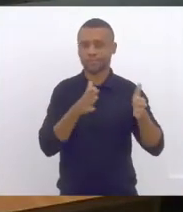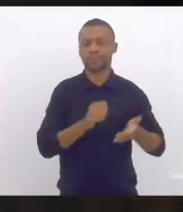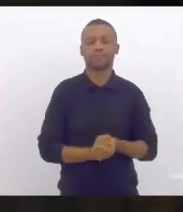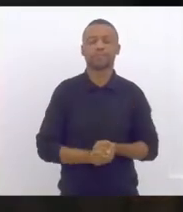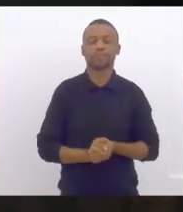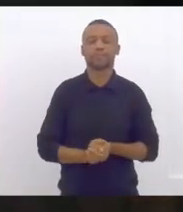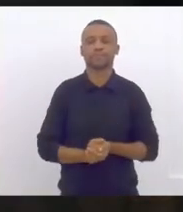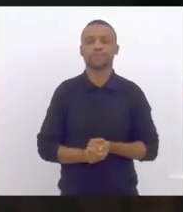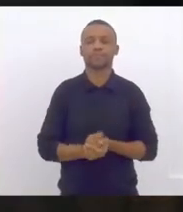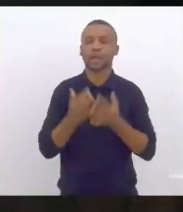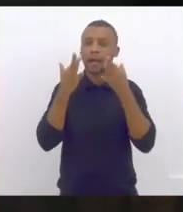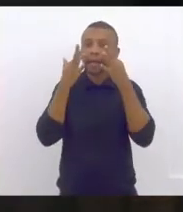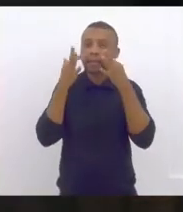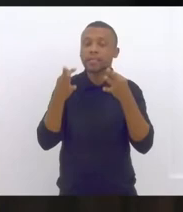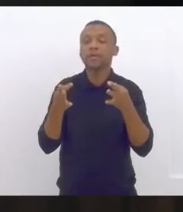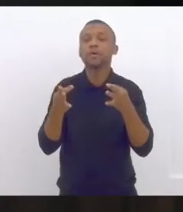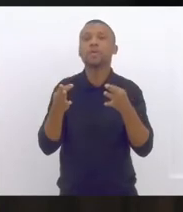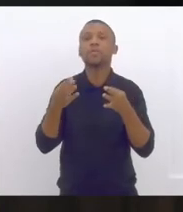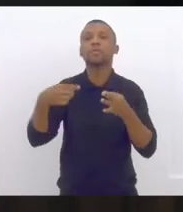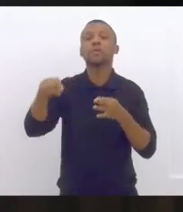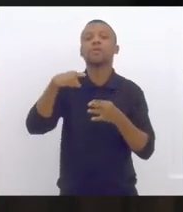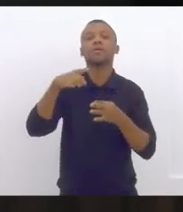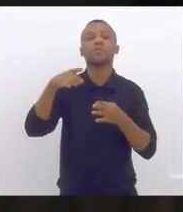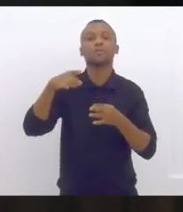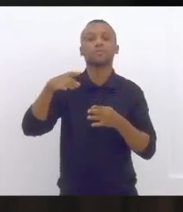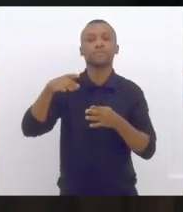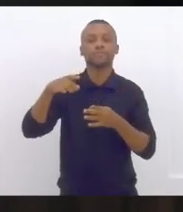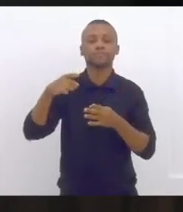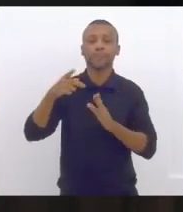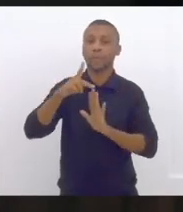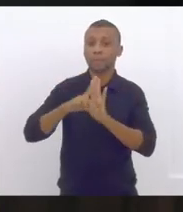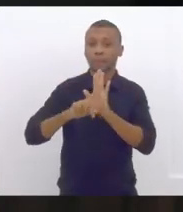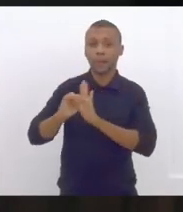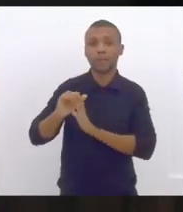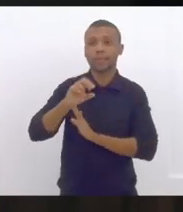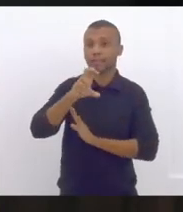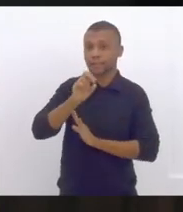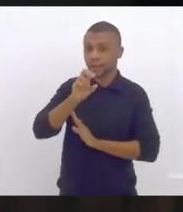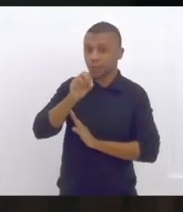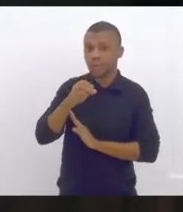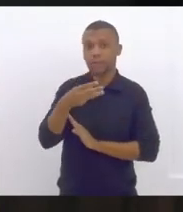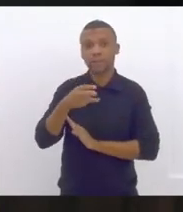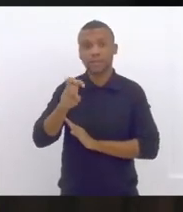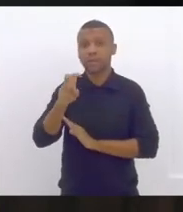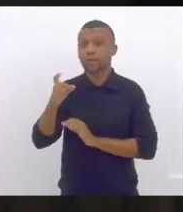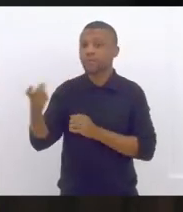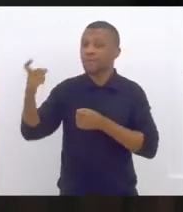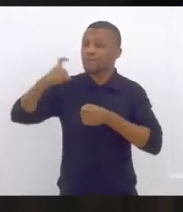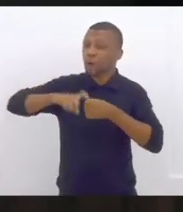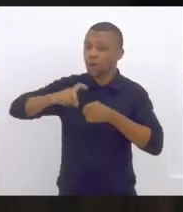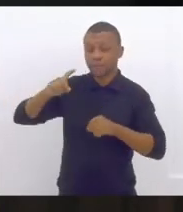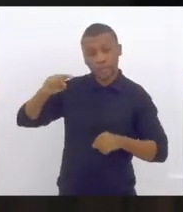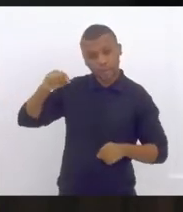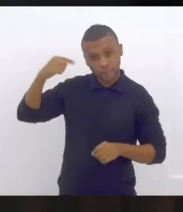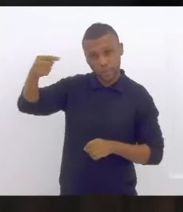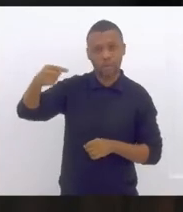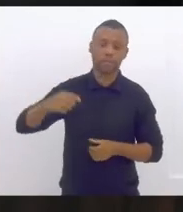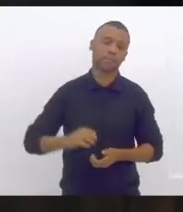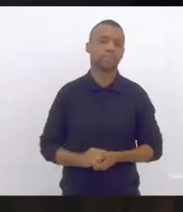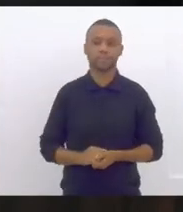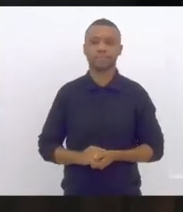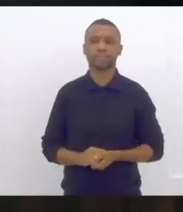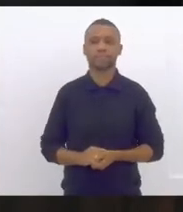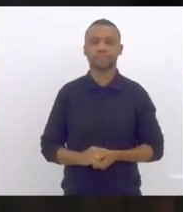Atenção, assessoria da janela. PL 5035 retoma na próxima. Vou